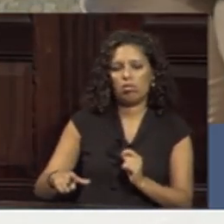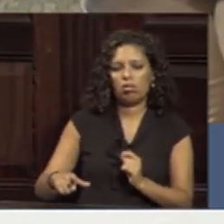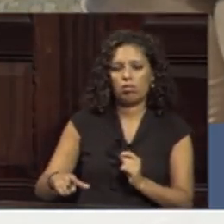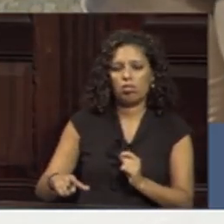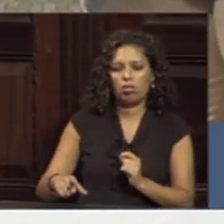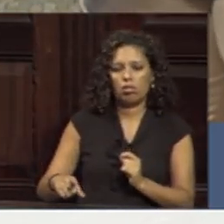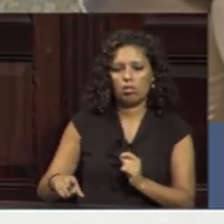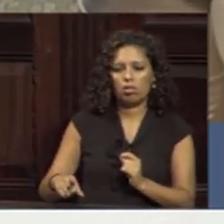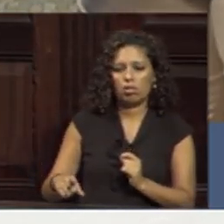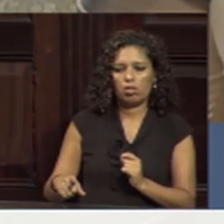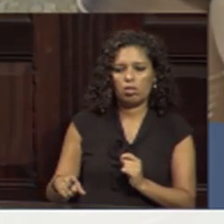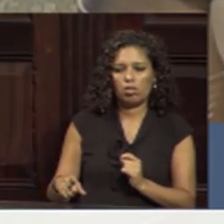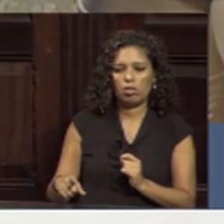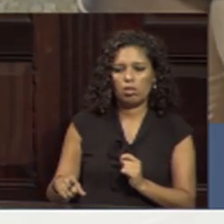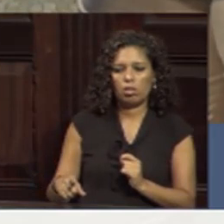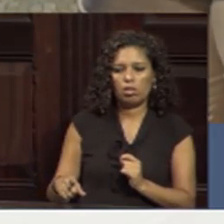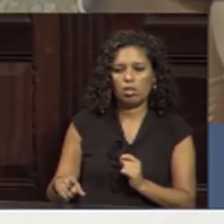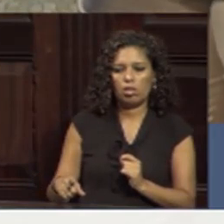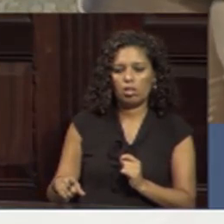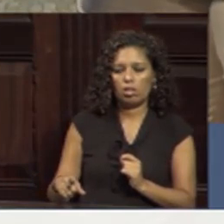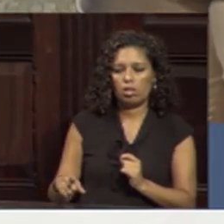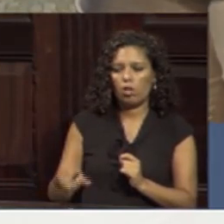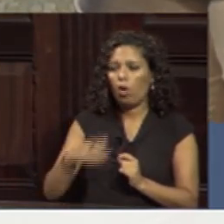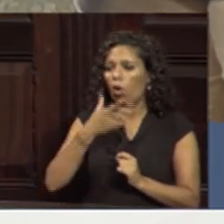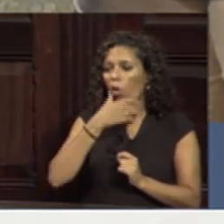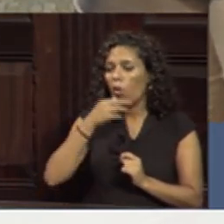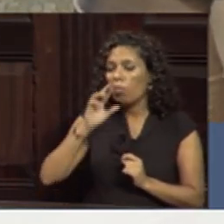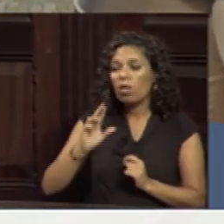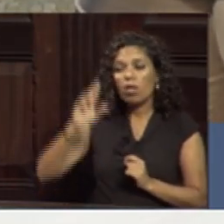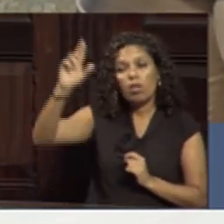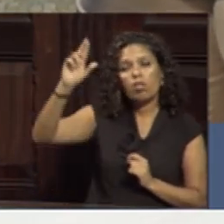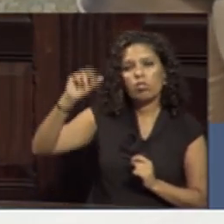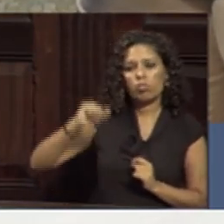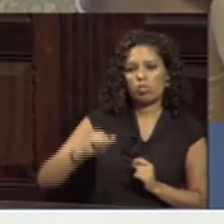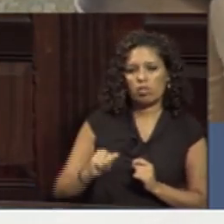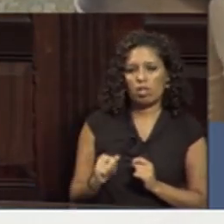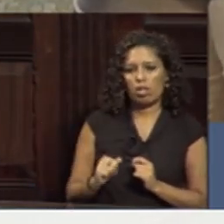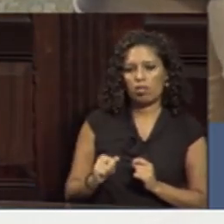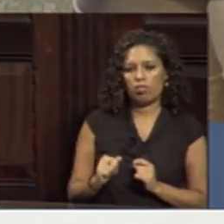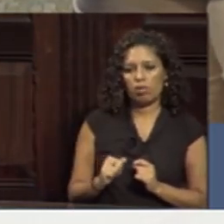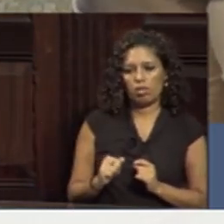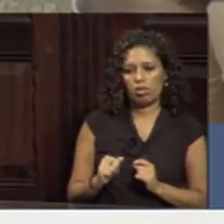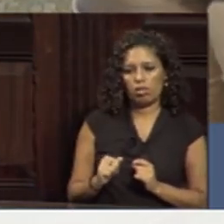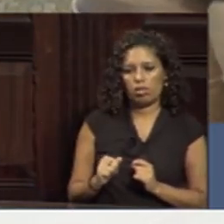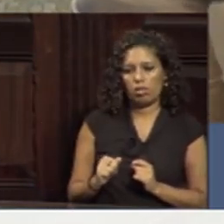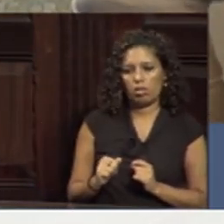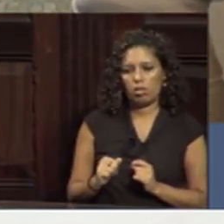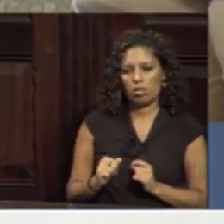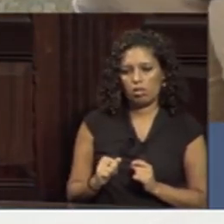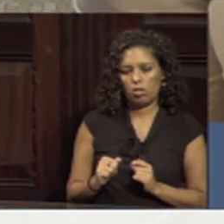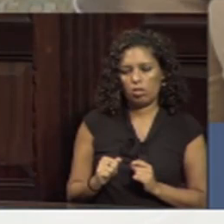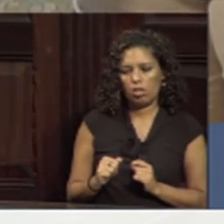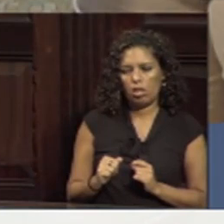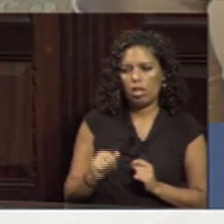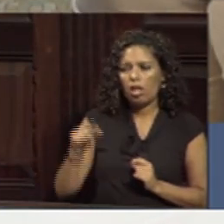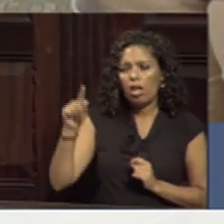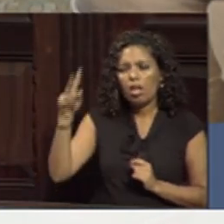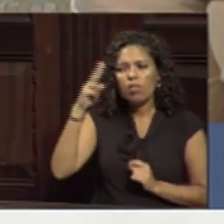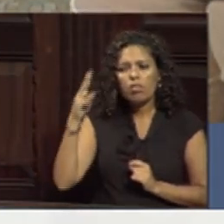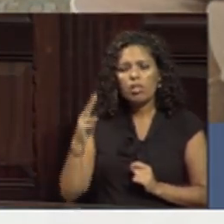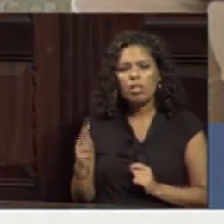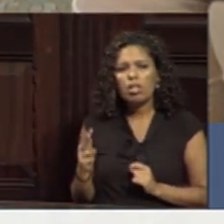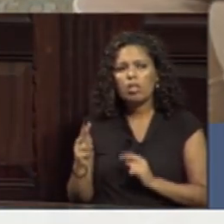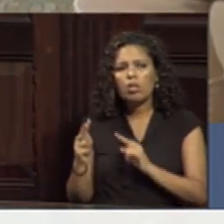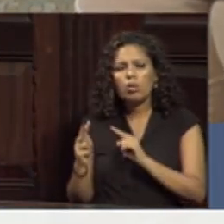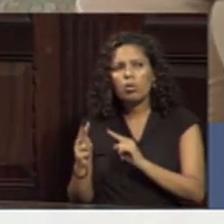O peixe grande, o dono da boiada, a quem a Marielle incomodou. É isso que